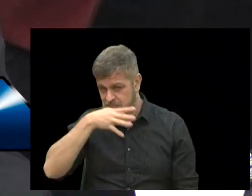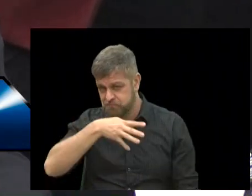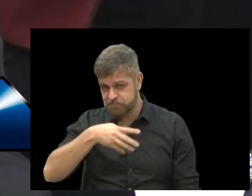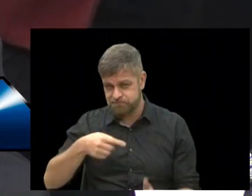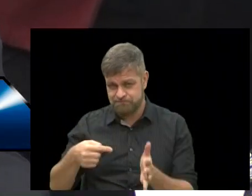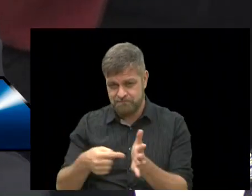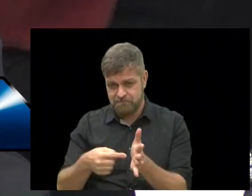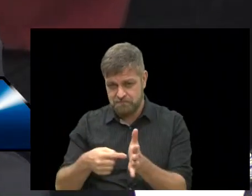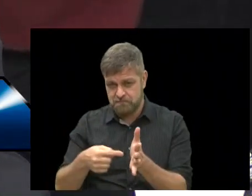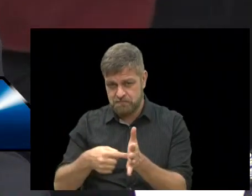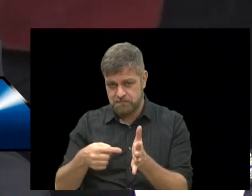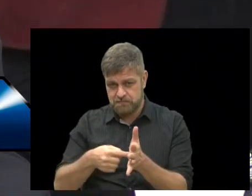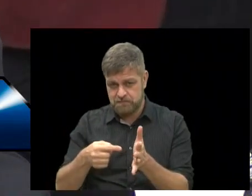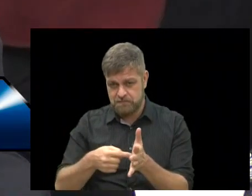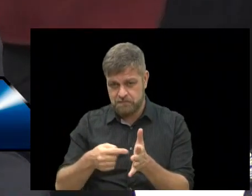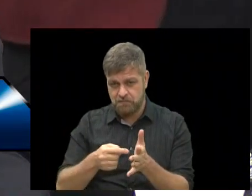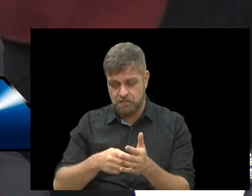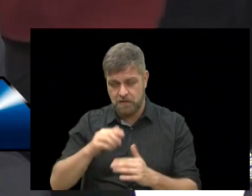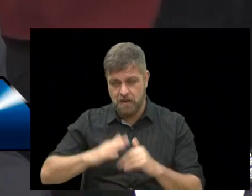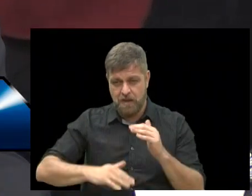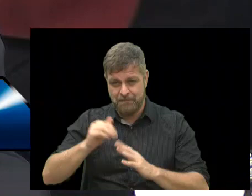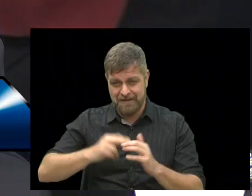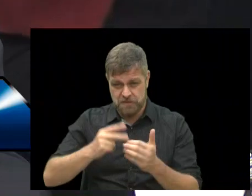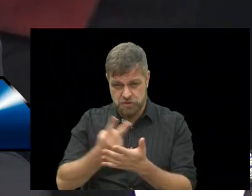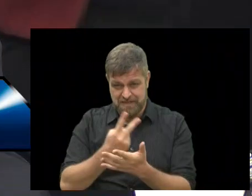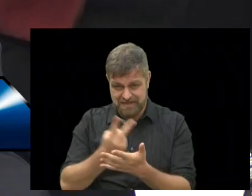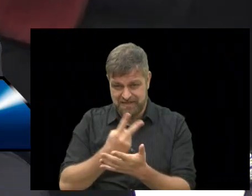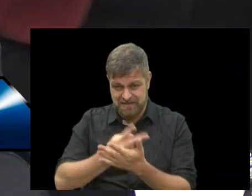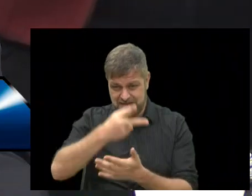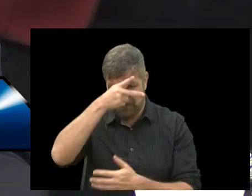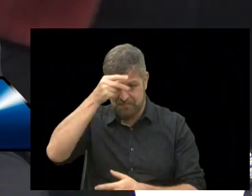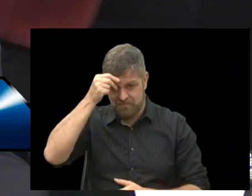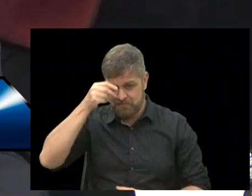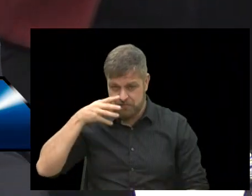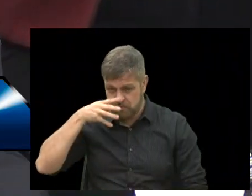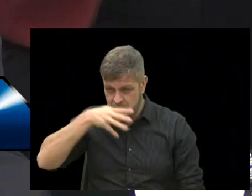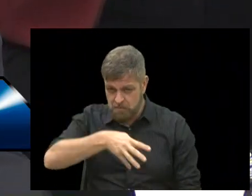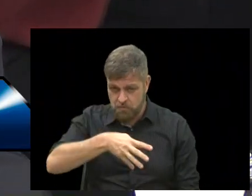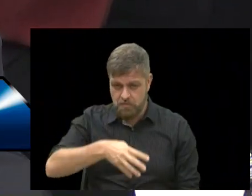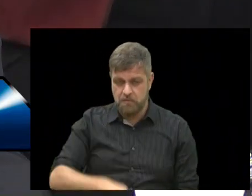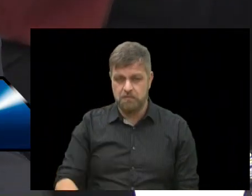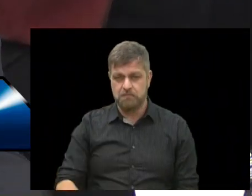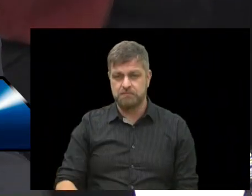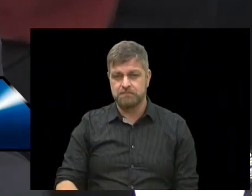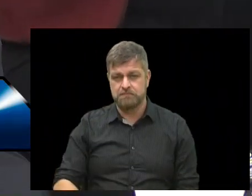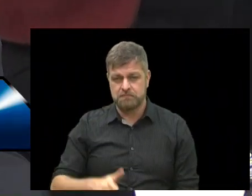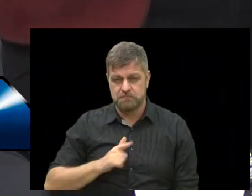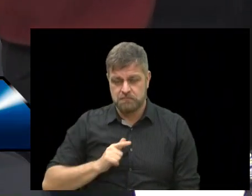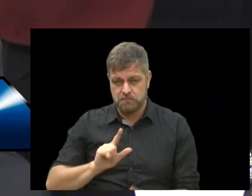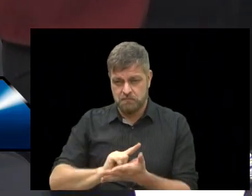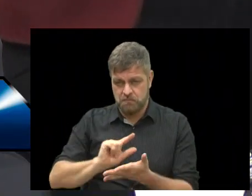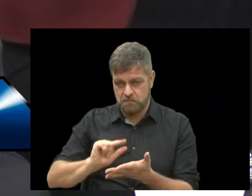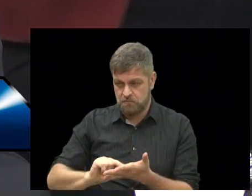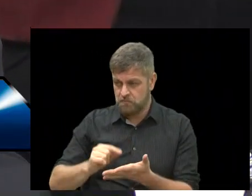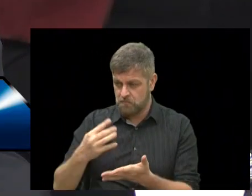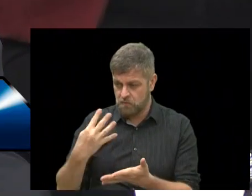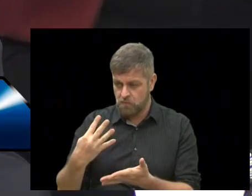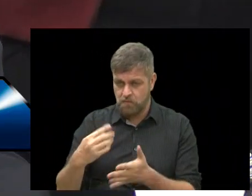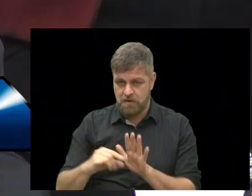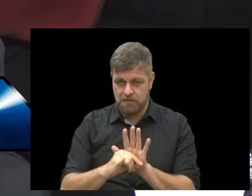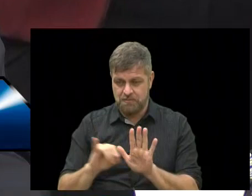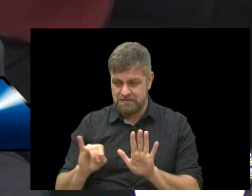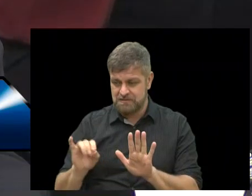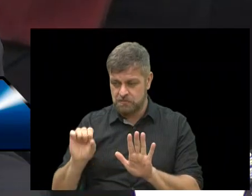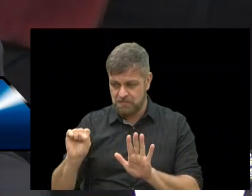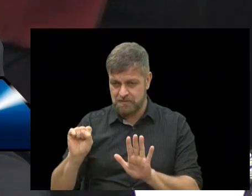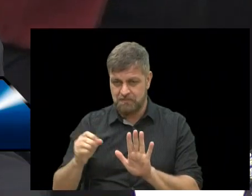infração político-administrativa imputada ao seu prefeito municipal é a contida no artigo 4º, inciso